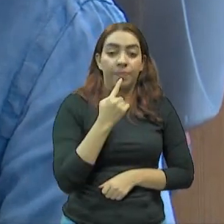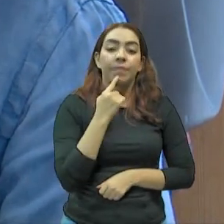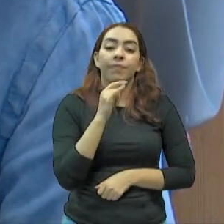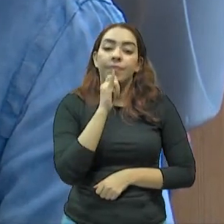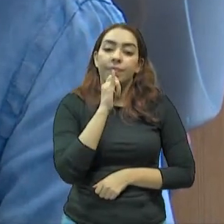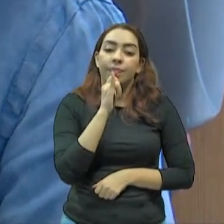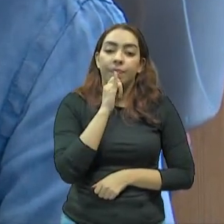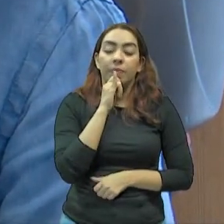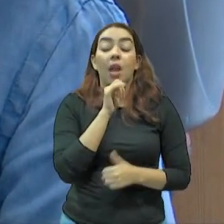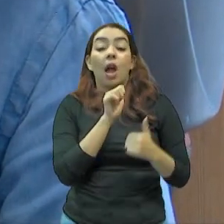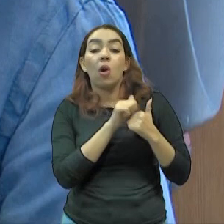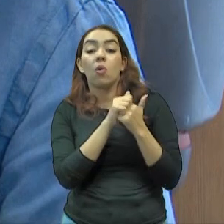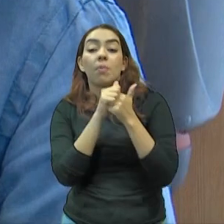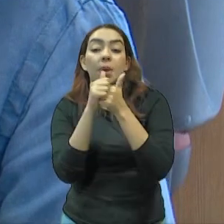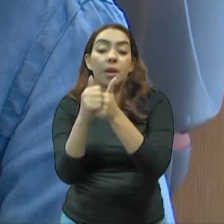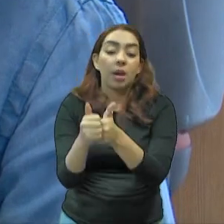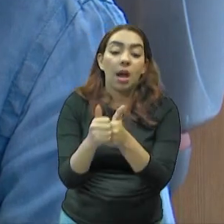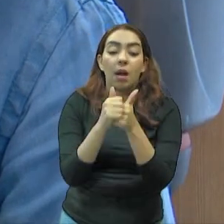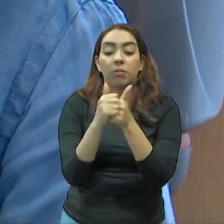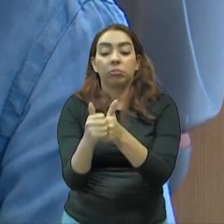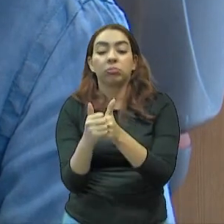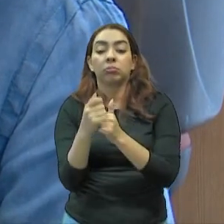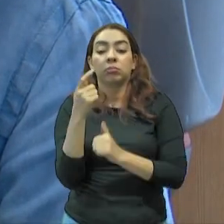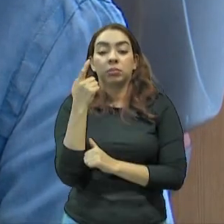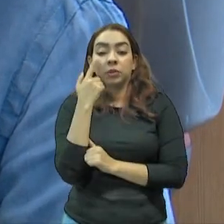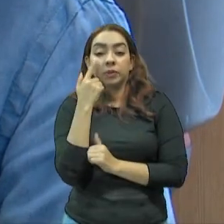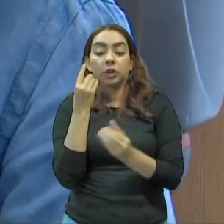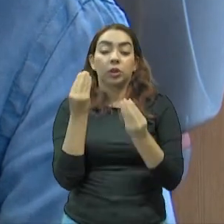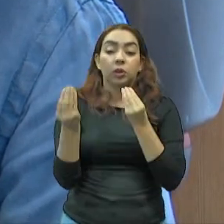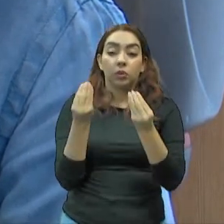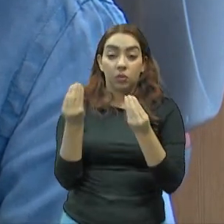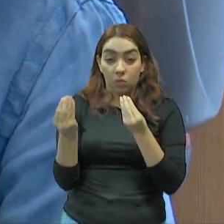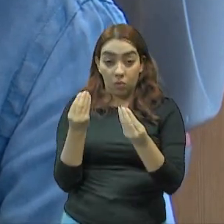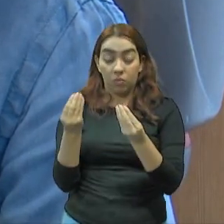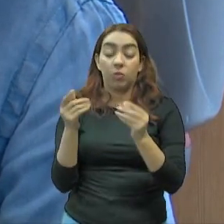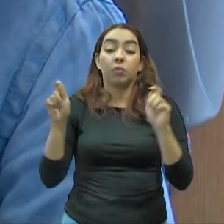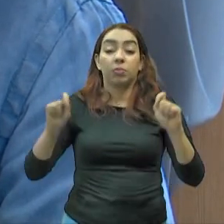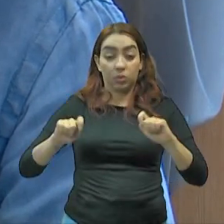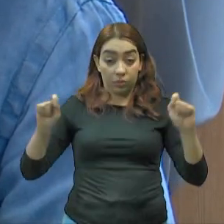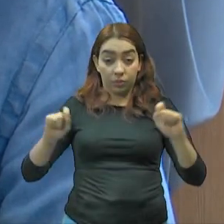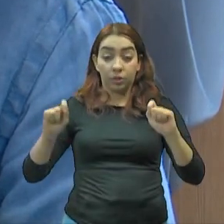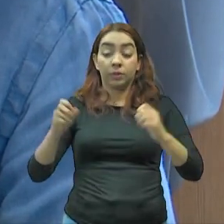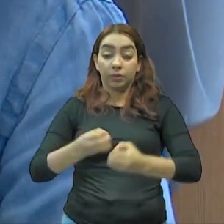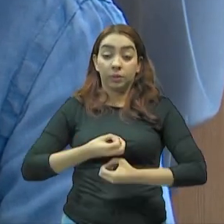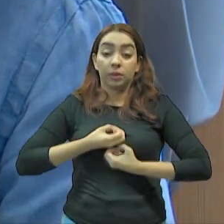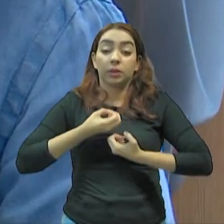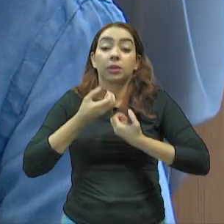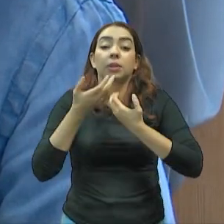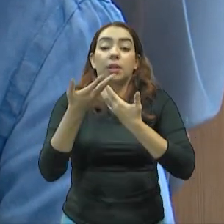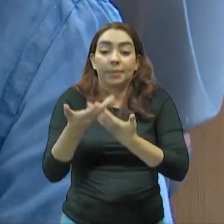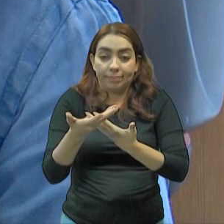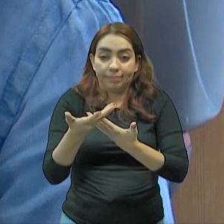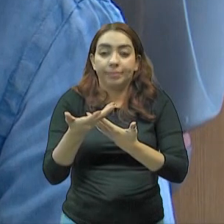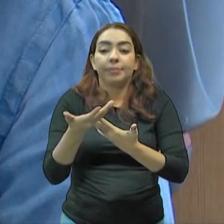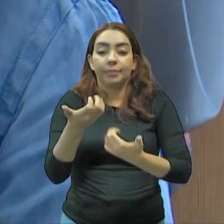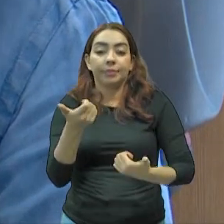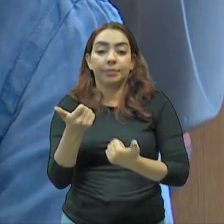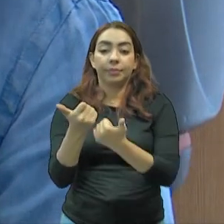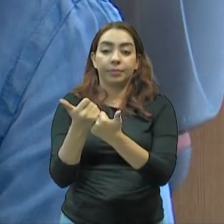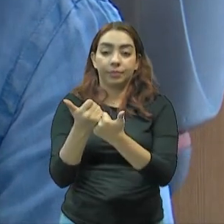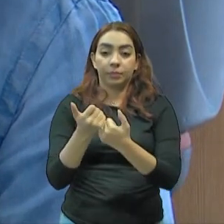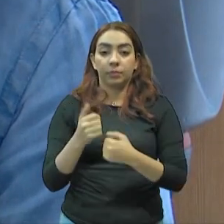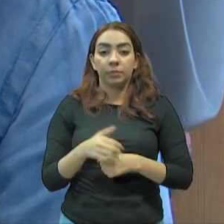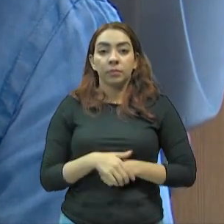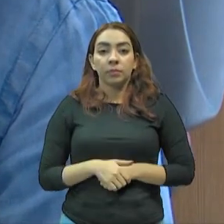com que essas com que essas populações sejam visibilizadas né ten a sua voz eh ouvida e